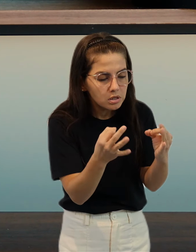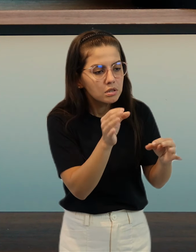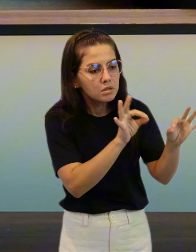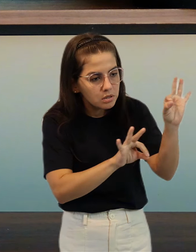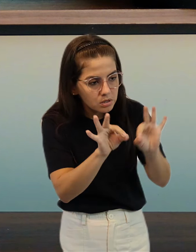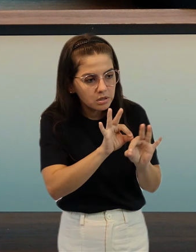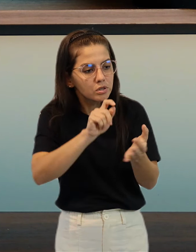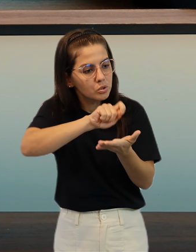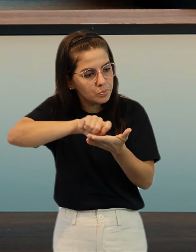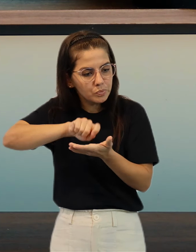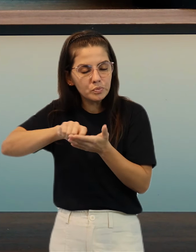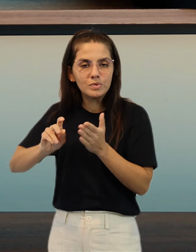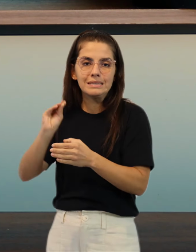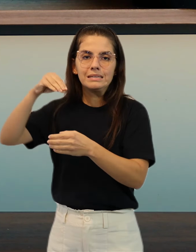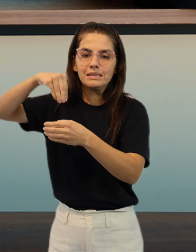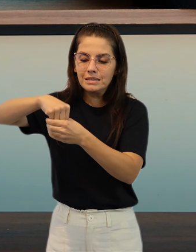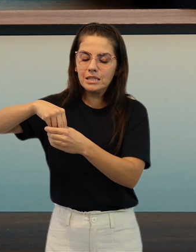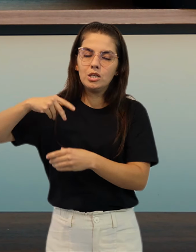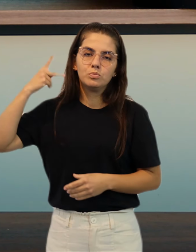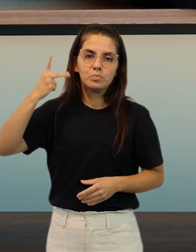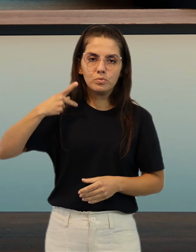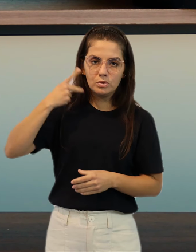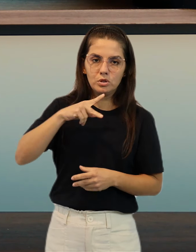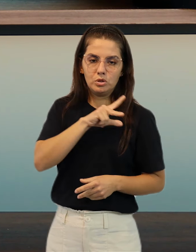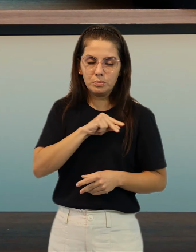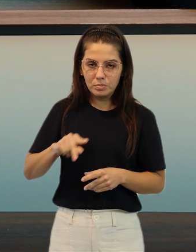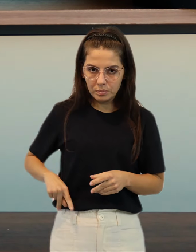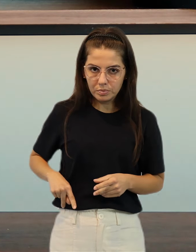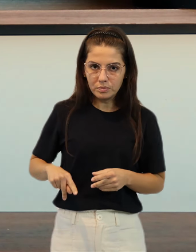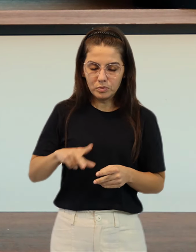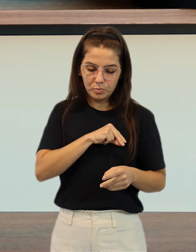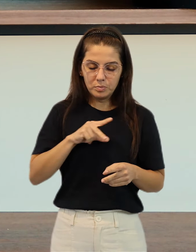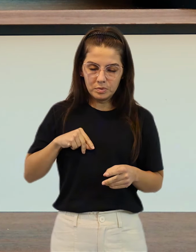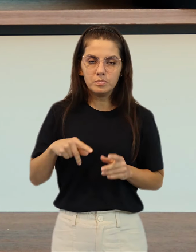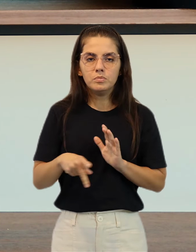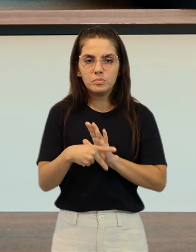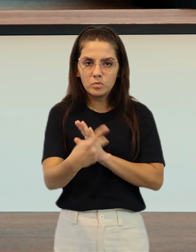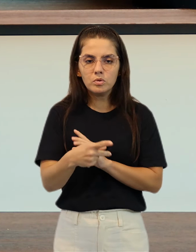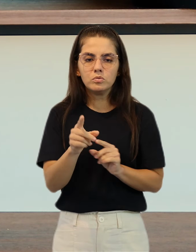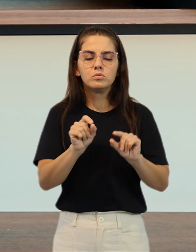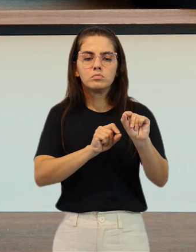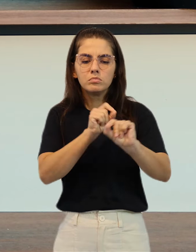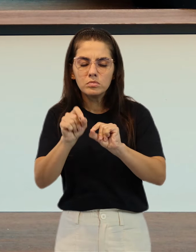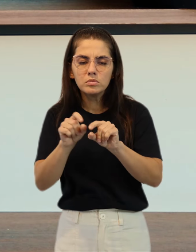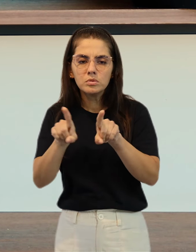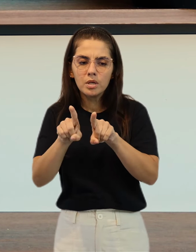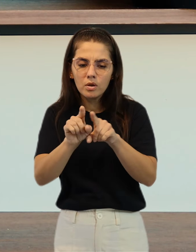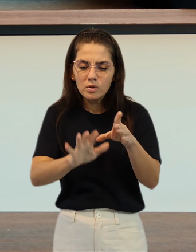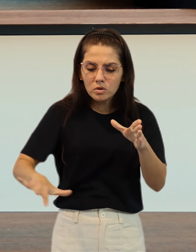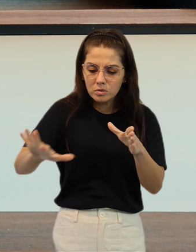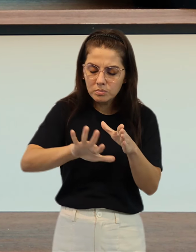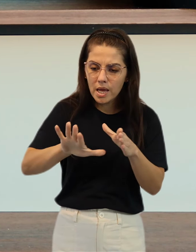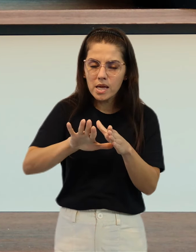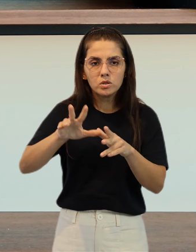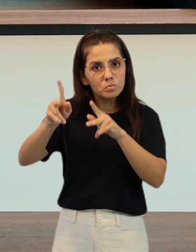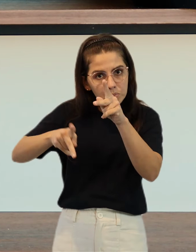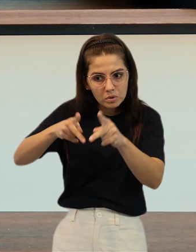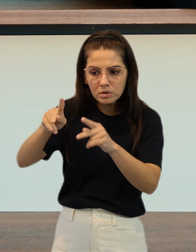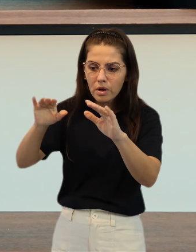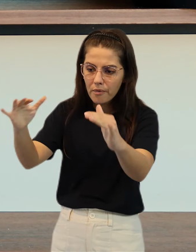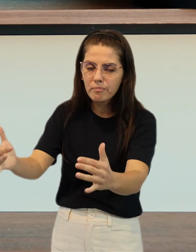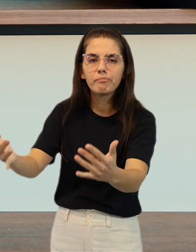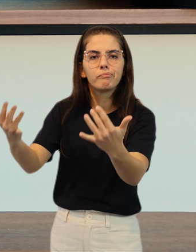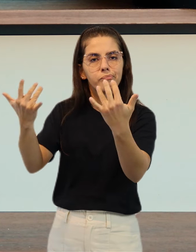nas nossas atuações dentro dos conselhos de políticas públicas, nas conferências e nos espaços onde a população é chamada,